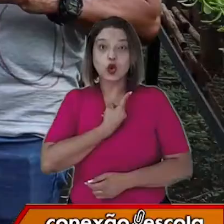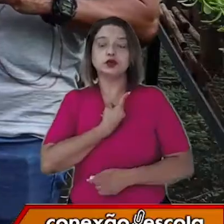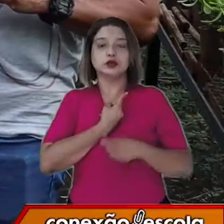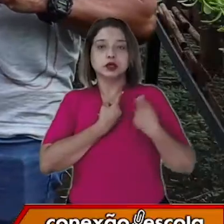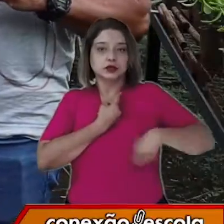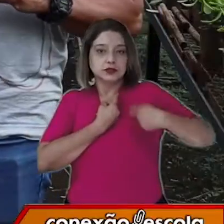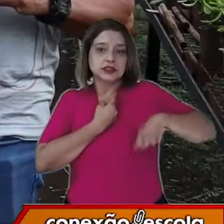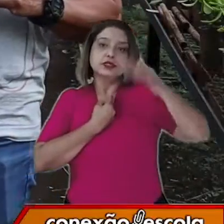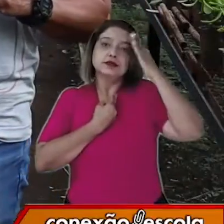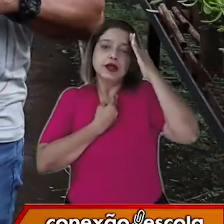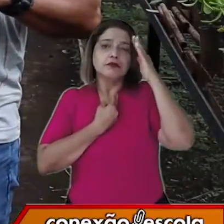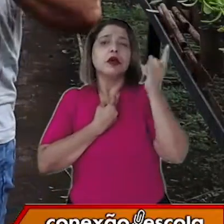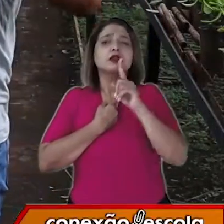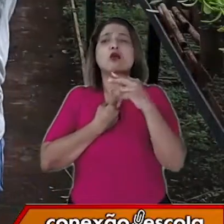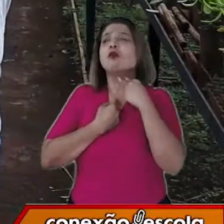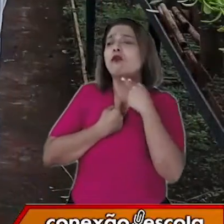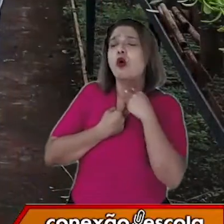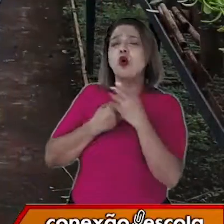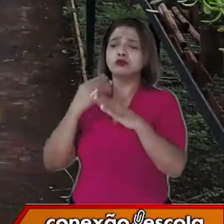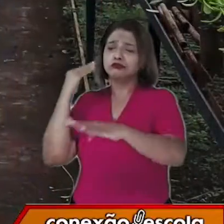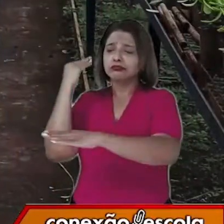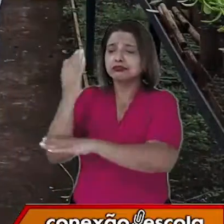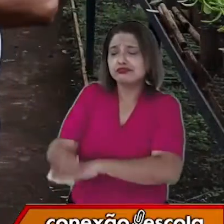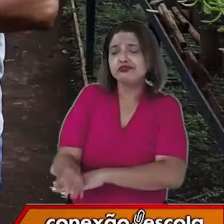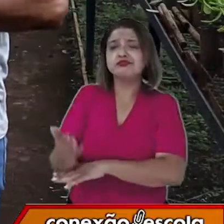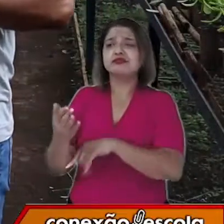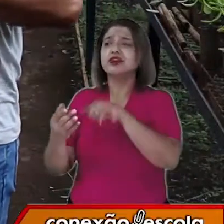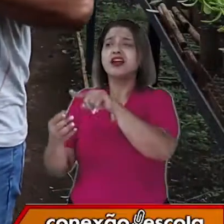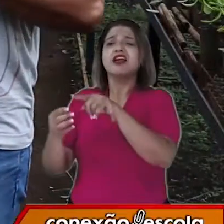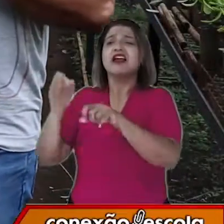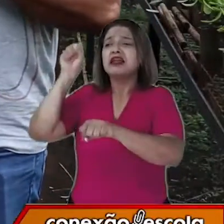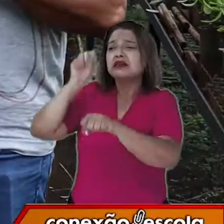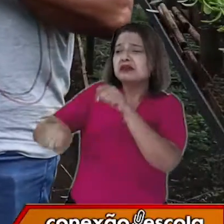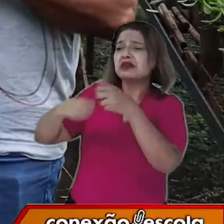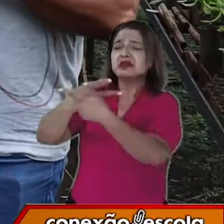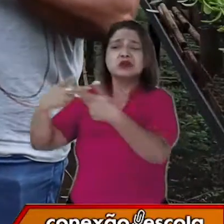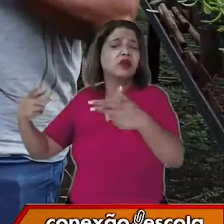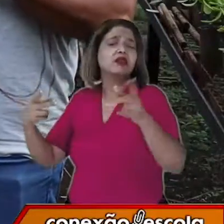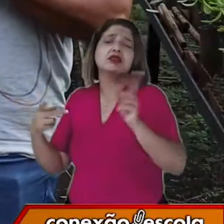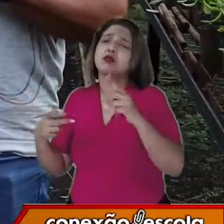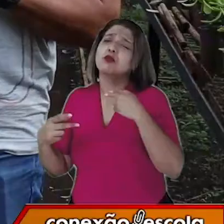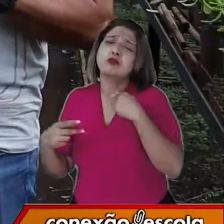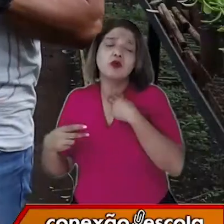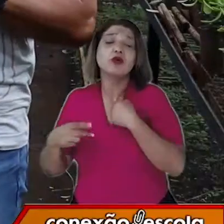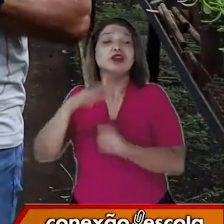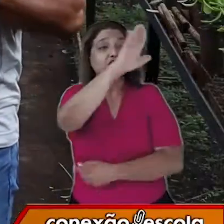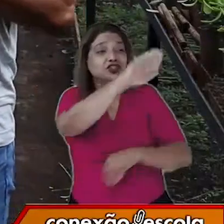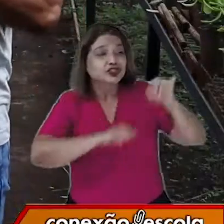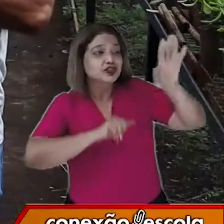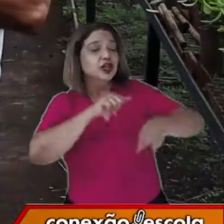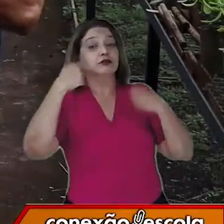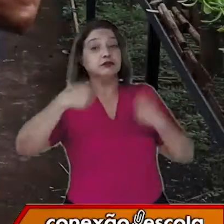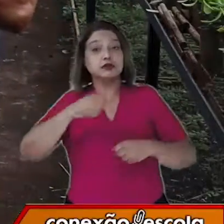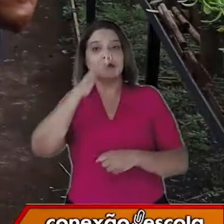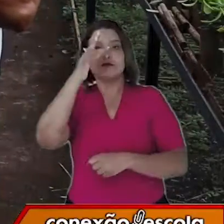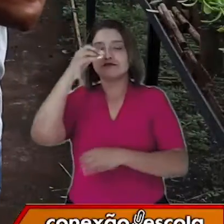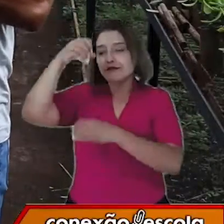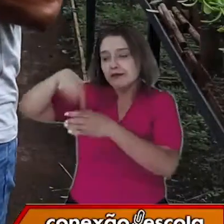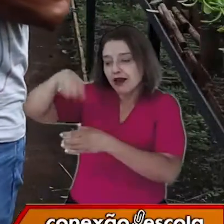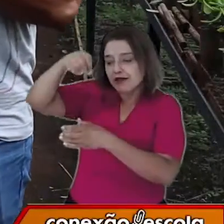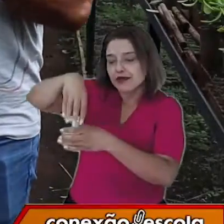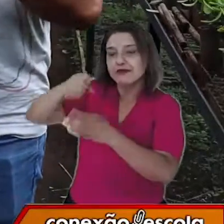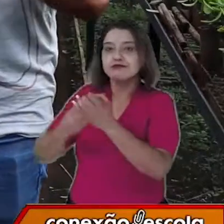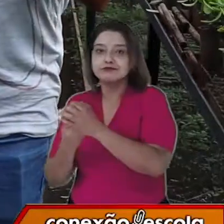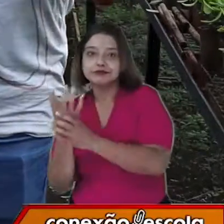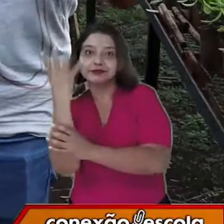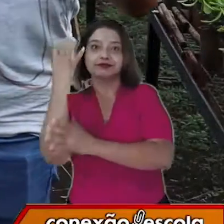olha, não desmate ou não maltrate essa árvore e chame as pessoas, vamos plantar árvore, é justamente para nesse